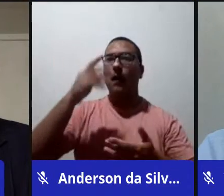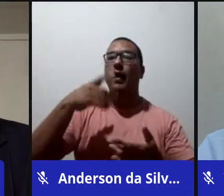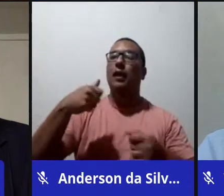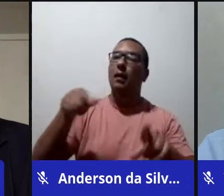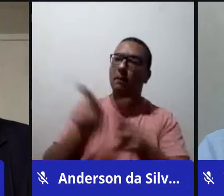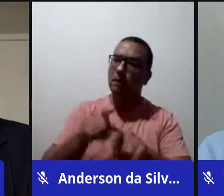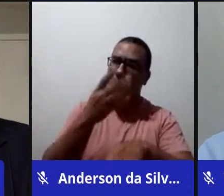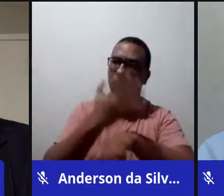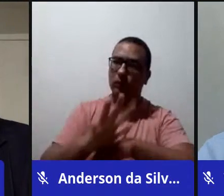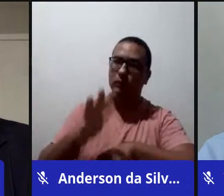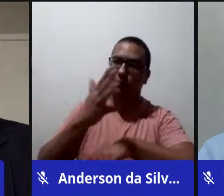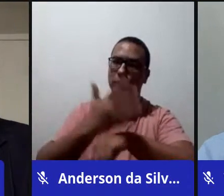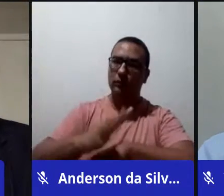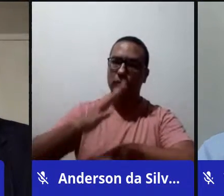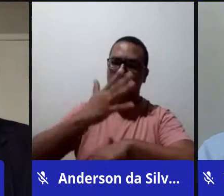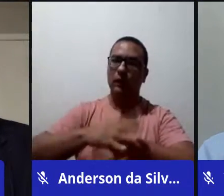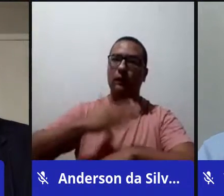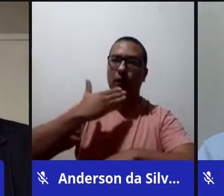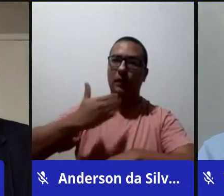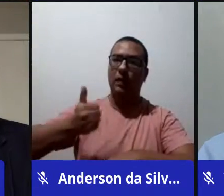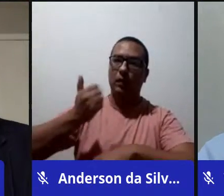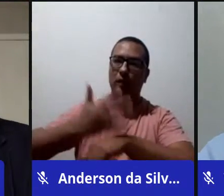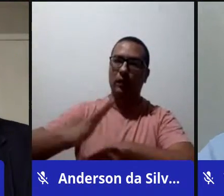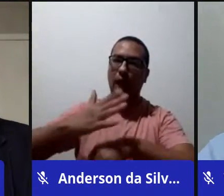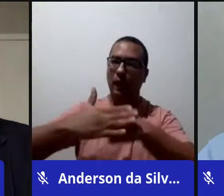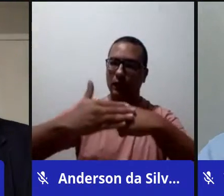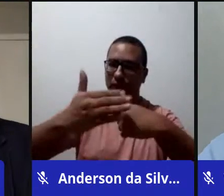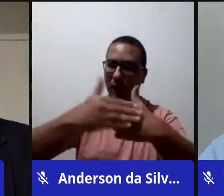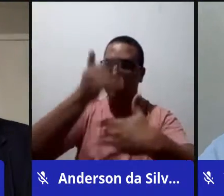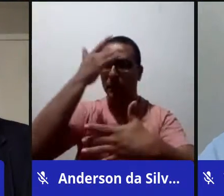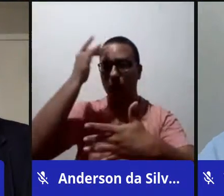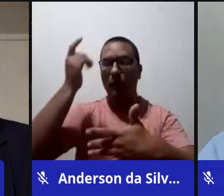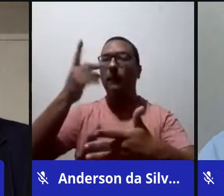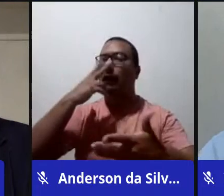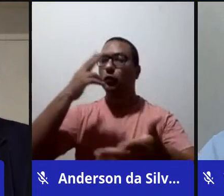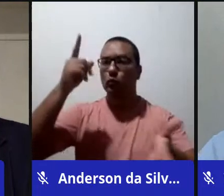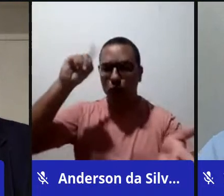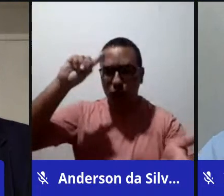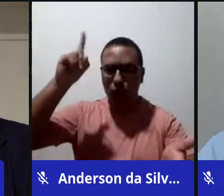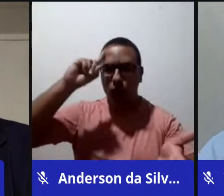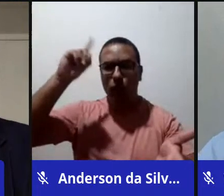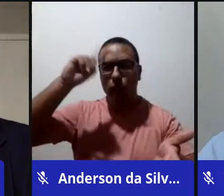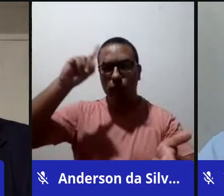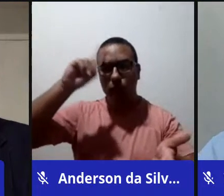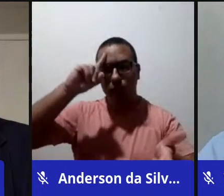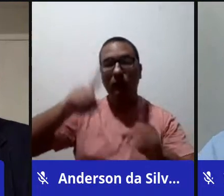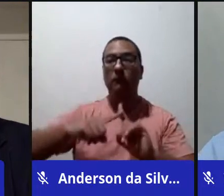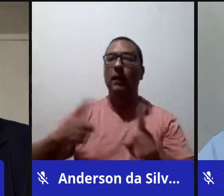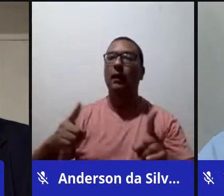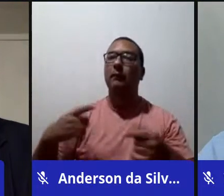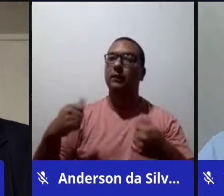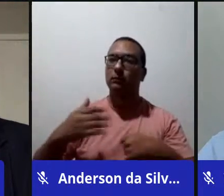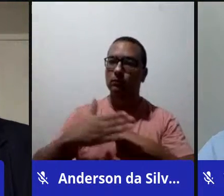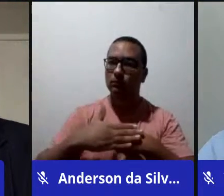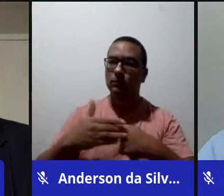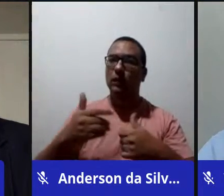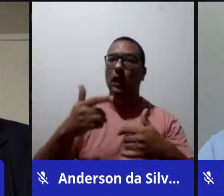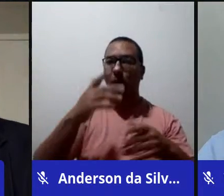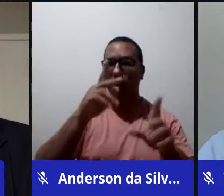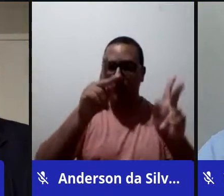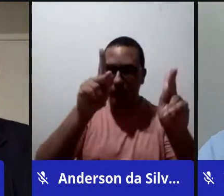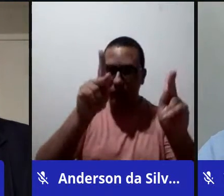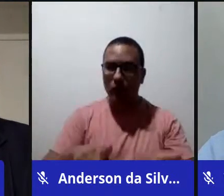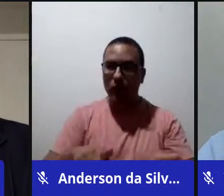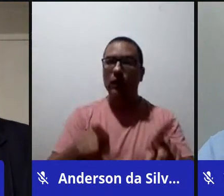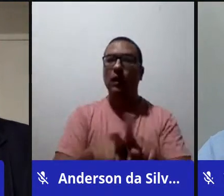a cada vez cativar mais as pessoas. A gente faz isso todo dia, né, Sibeli, mas nós precisamos convencer cada vez mais a população do quanto a